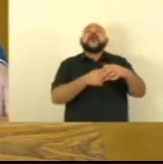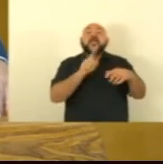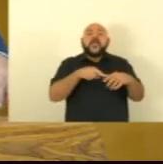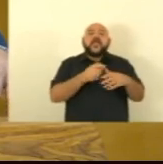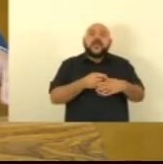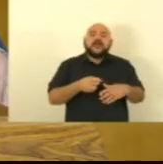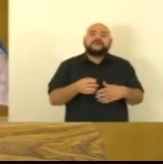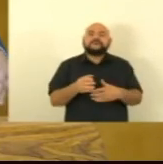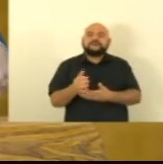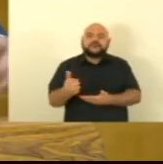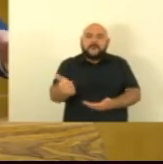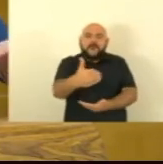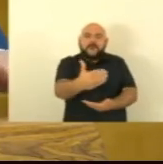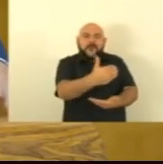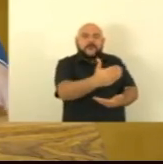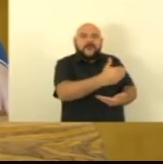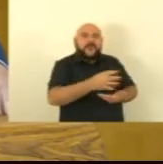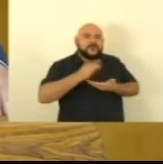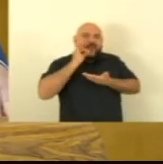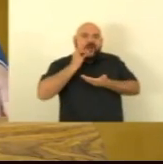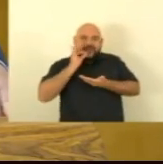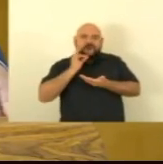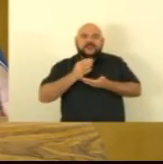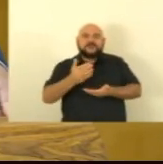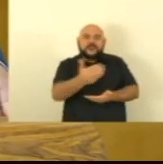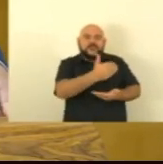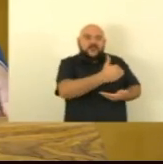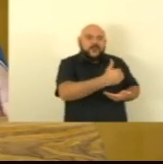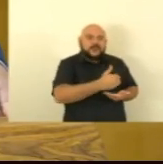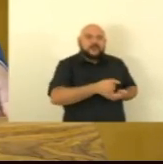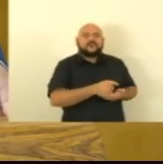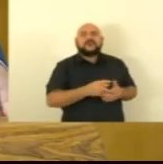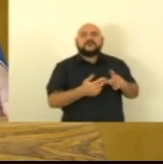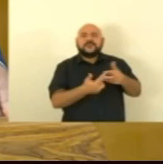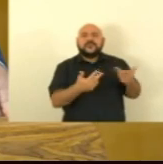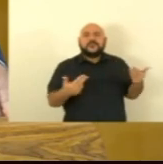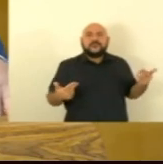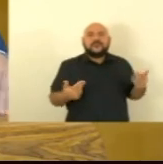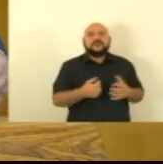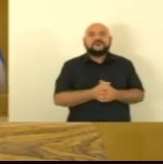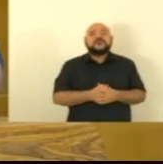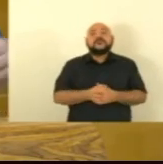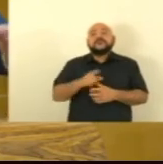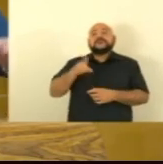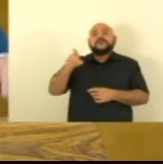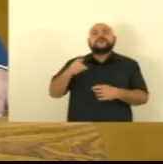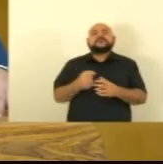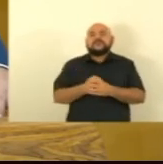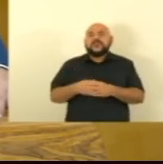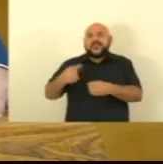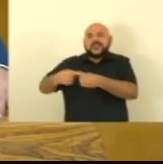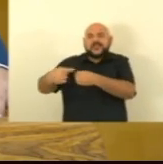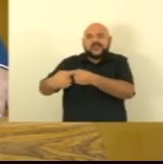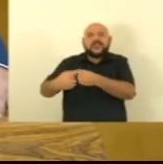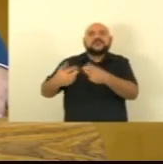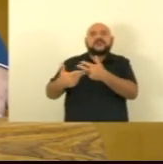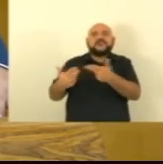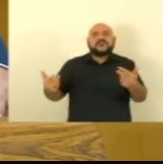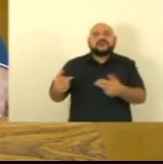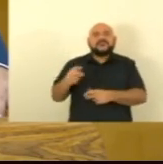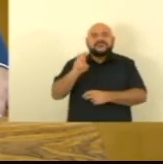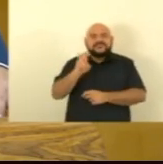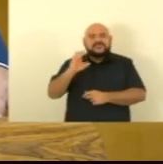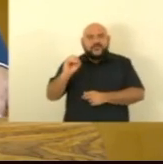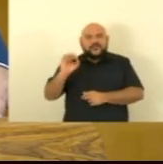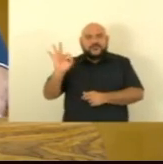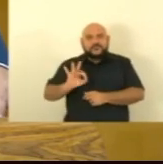e, como a grande maioria dos municípios do interior, a população, 50% da população,